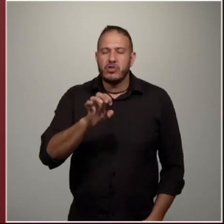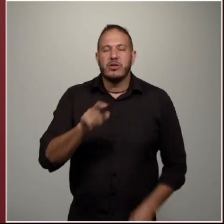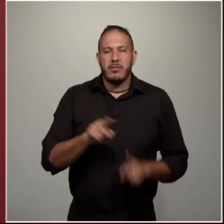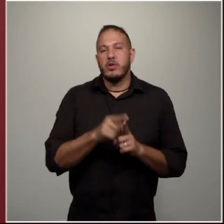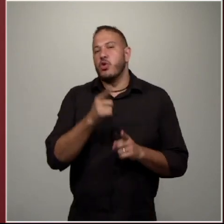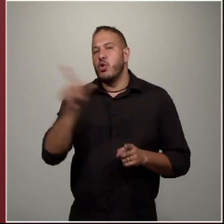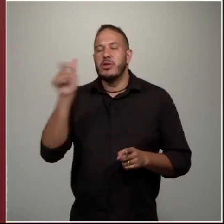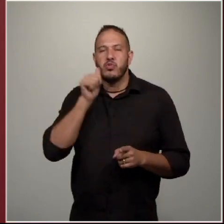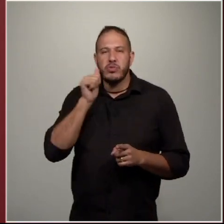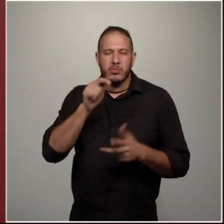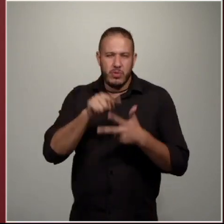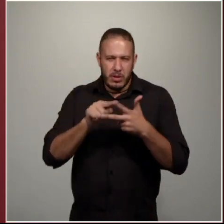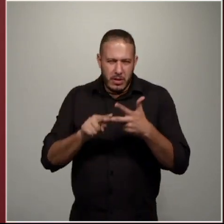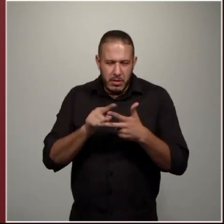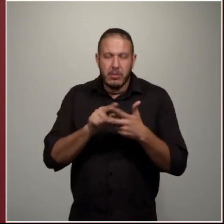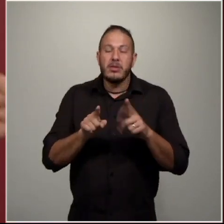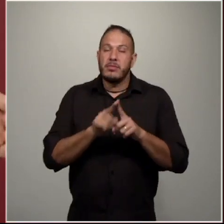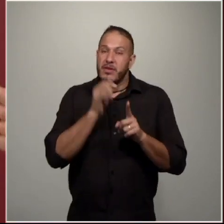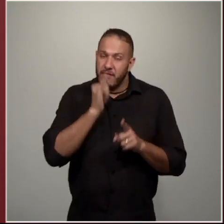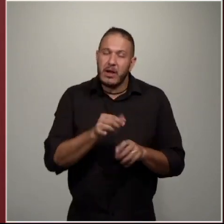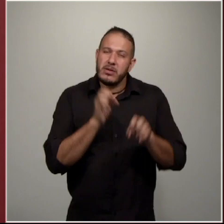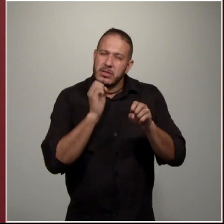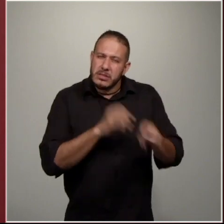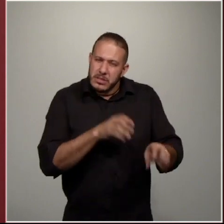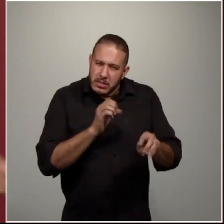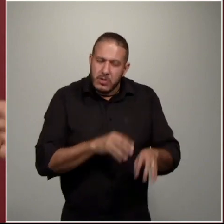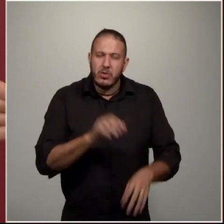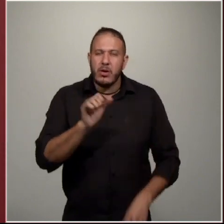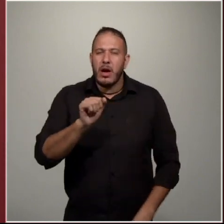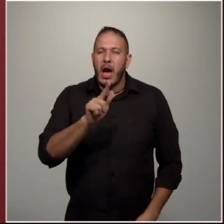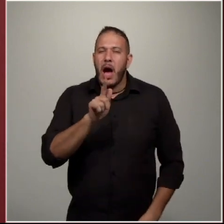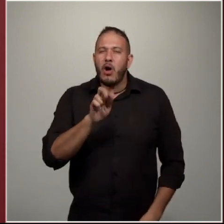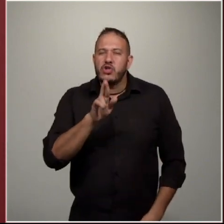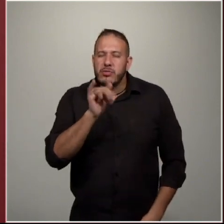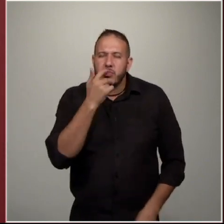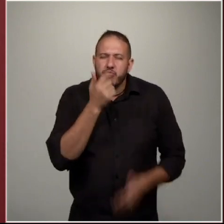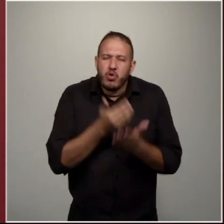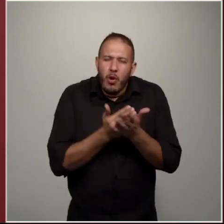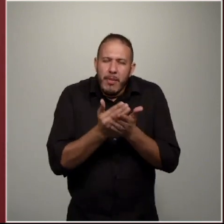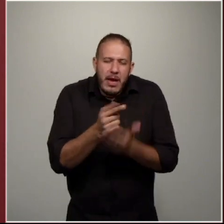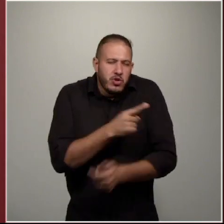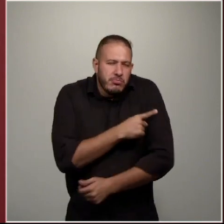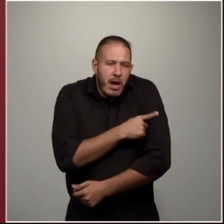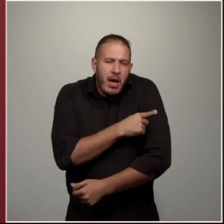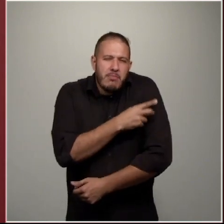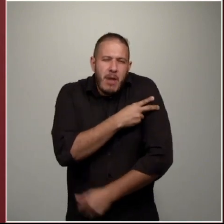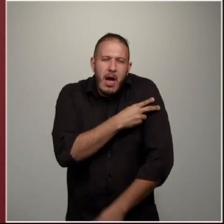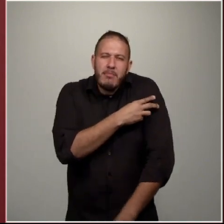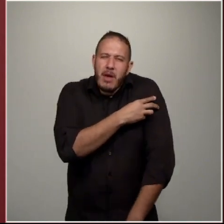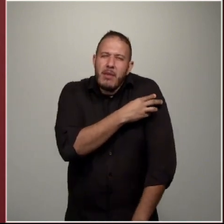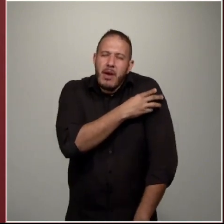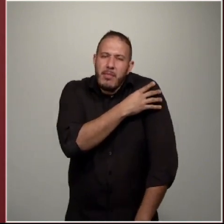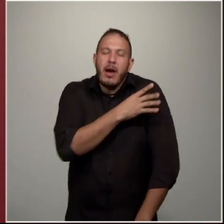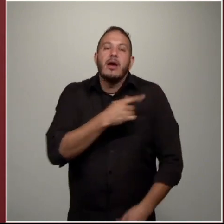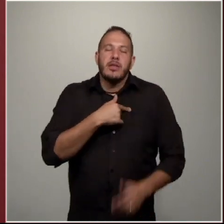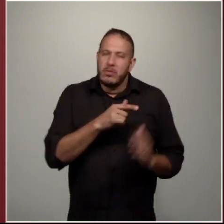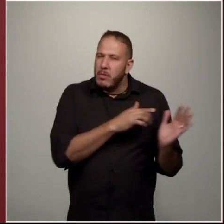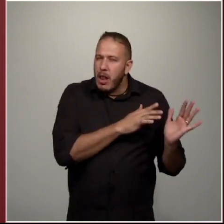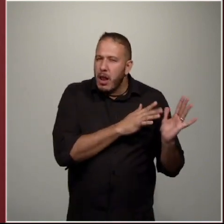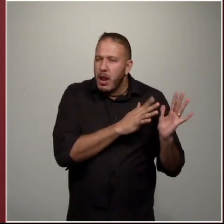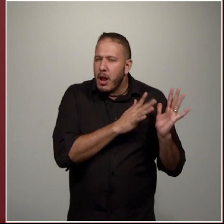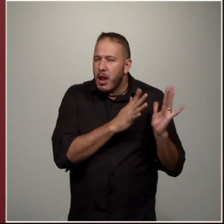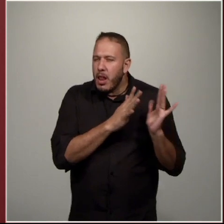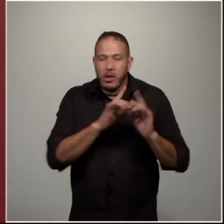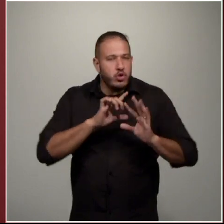que trata justamente de um ensino de outubro desde dos anos iniciais até os anos finais teve perpassa é todo o